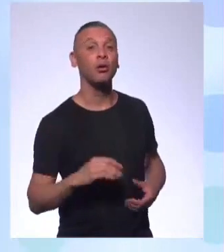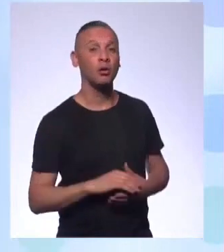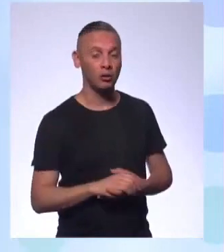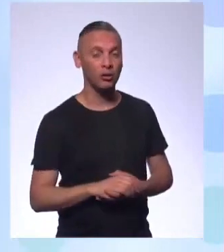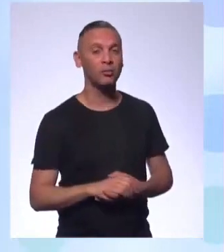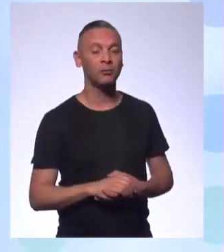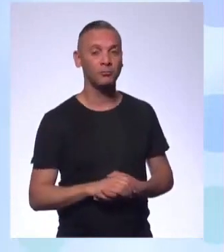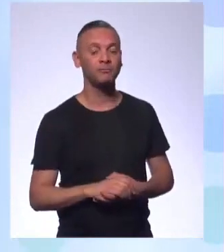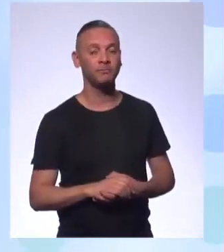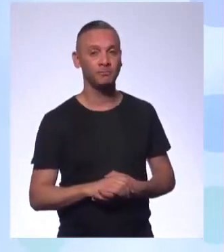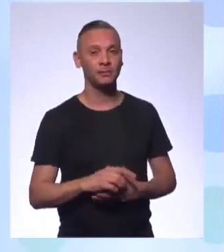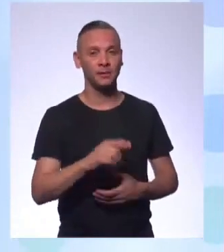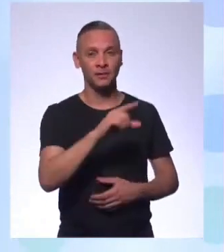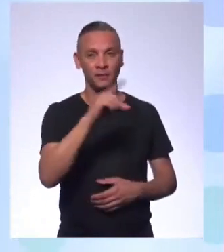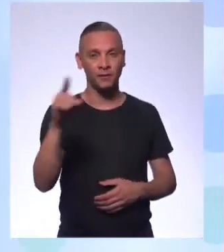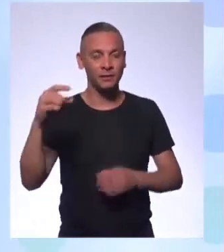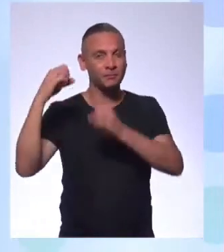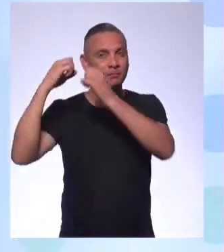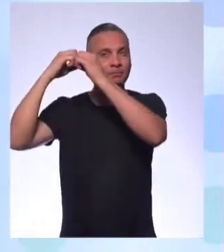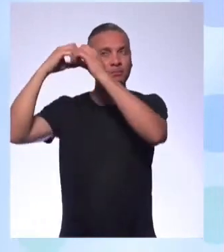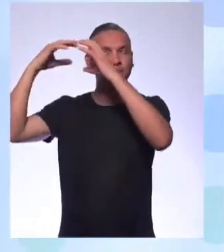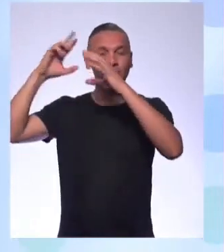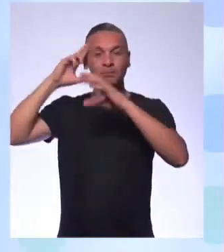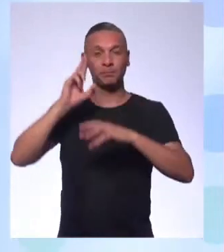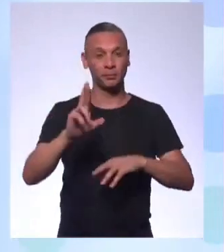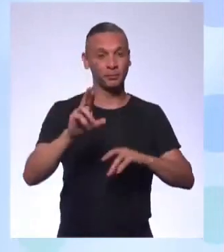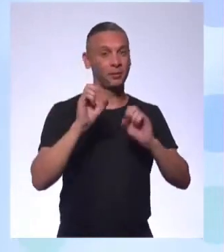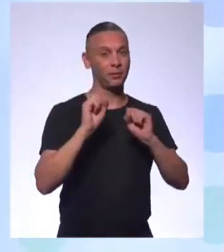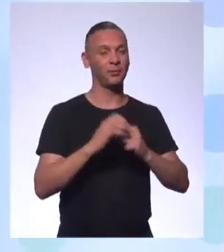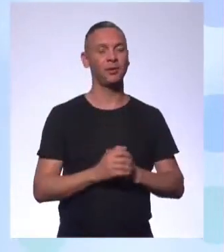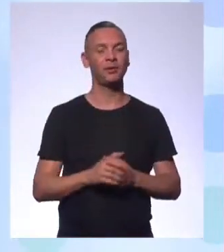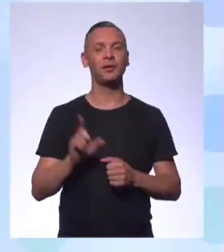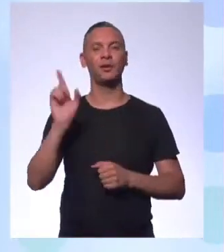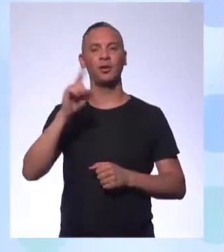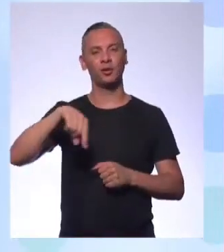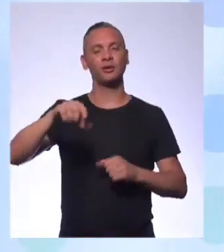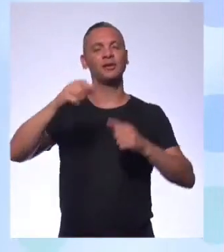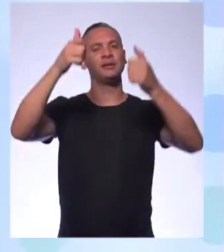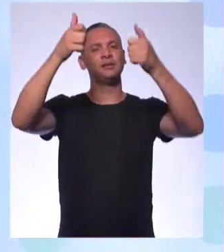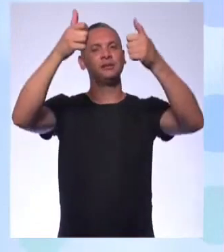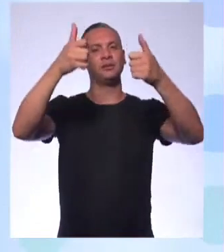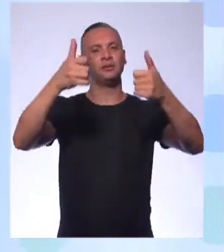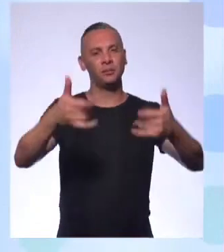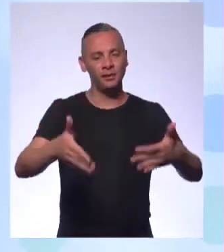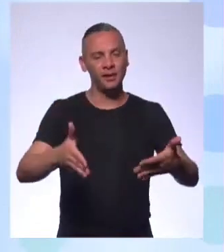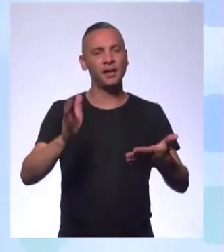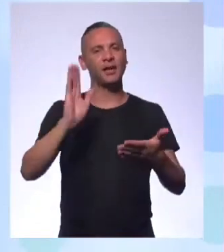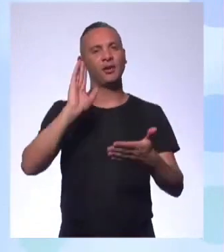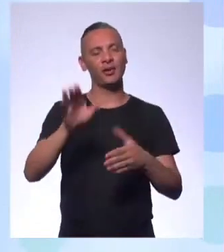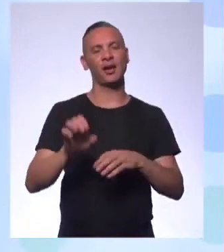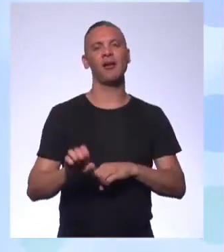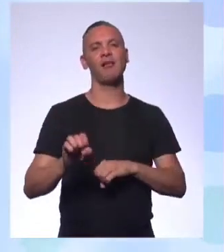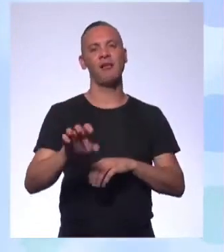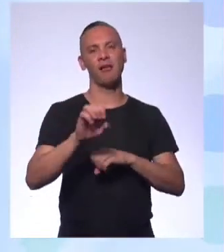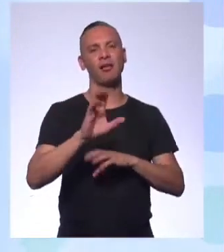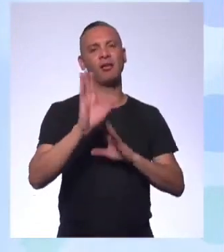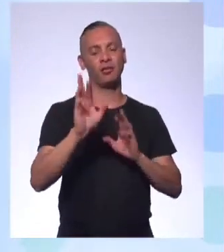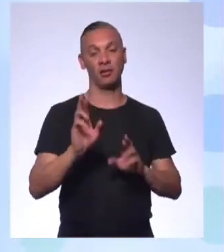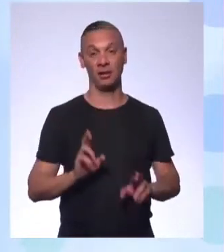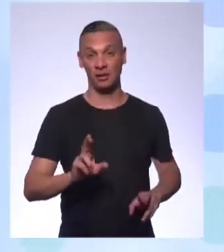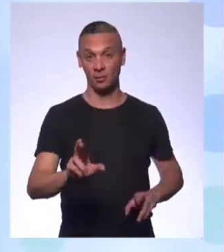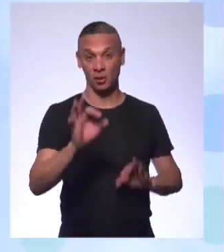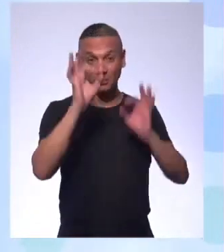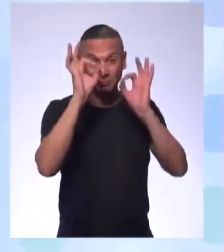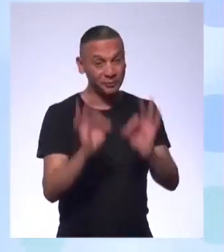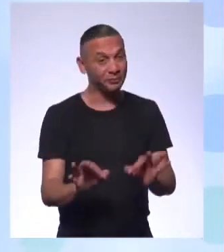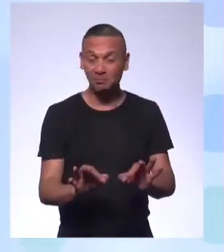Então, responda isso. A gente falou muito disso ao longo da aula, é claro que não demos nenhuma resposta